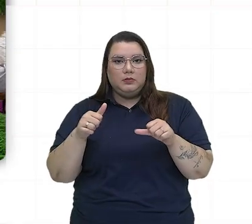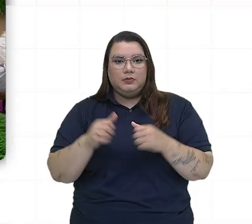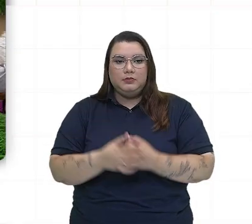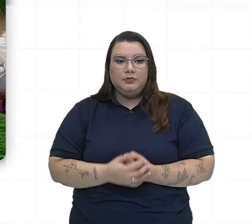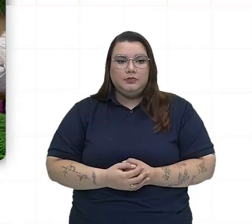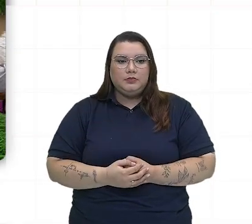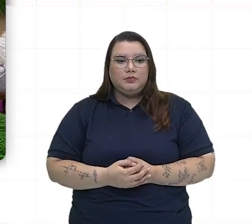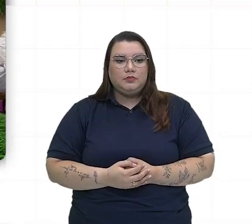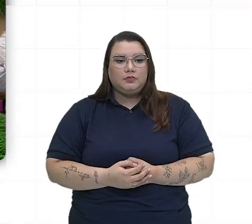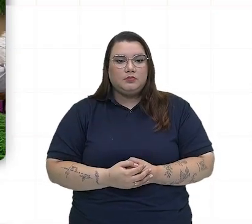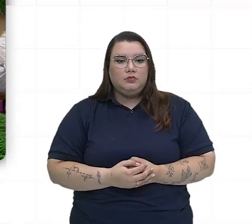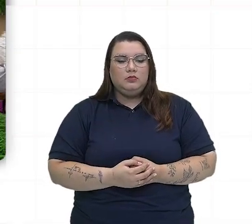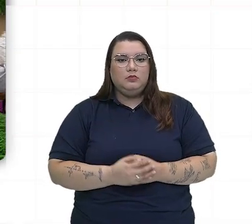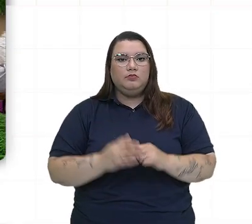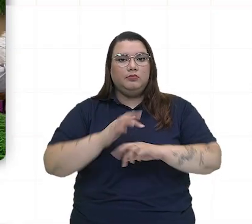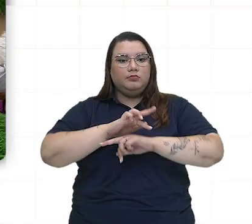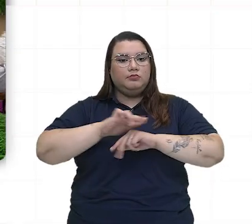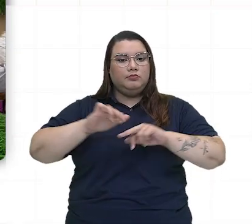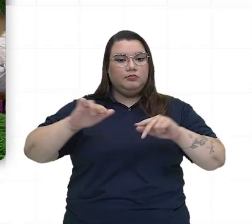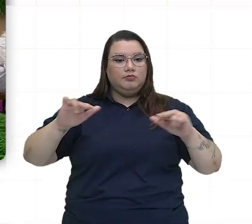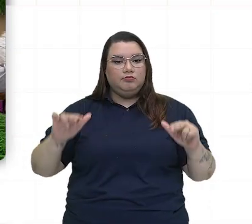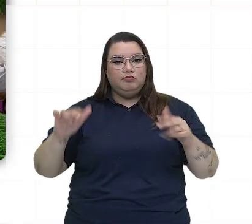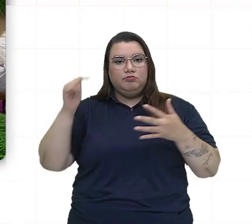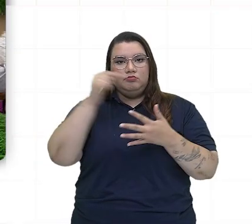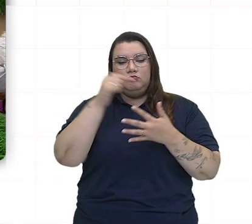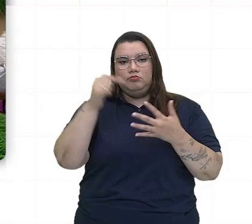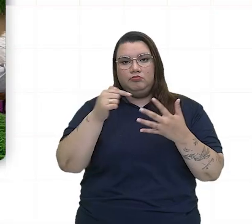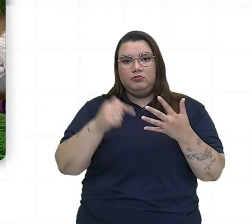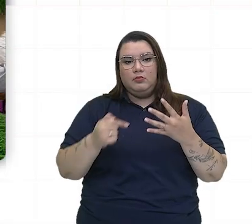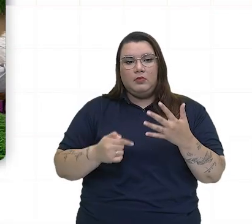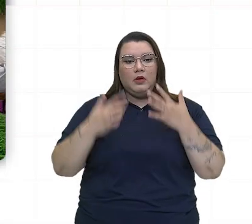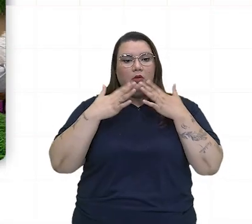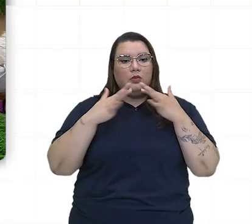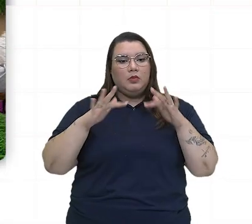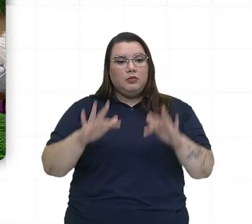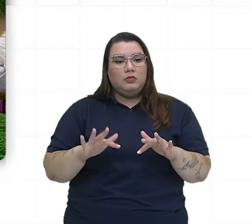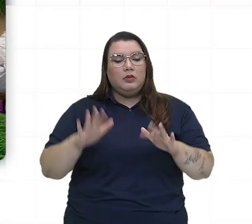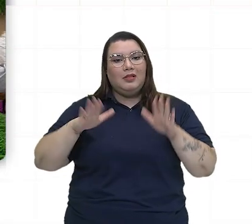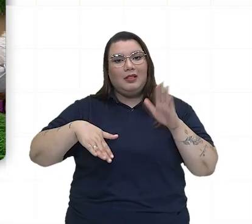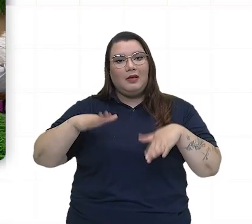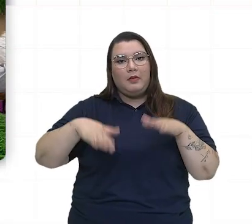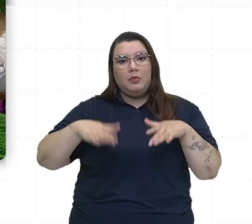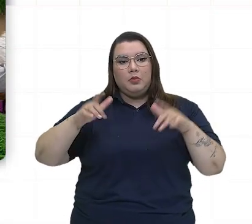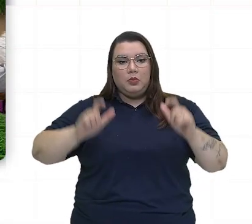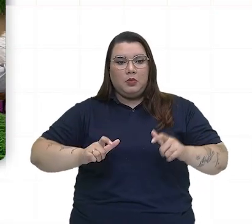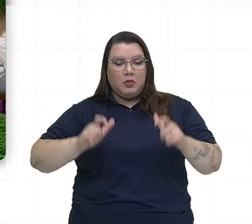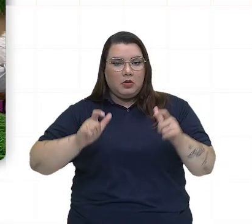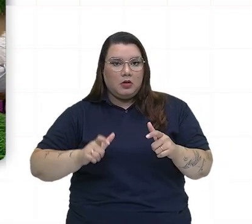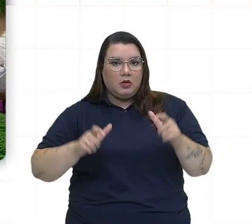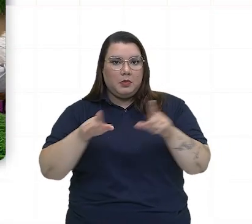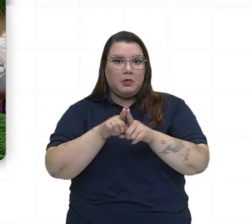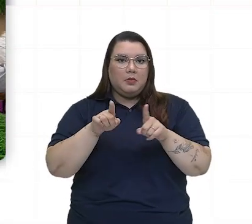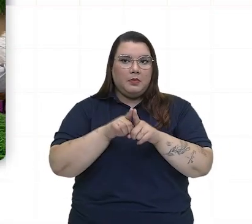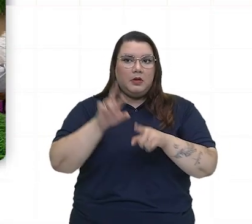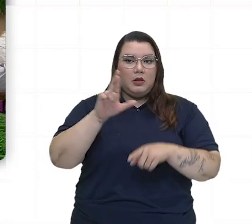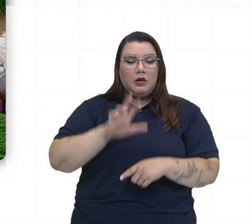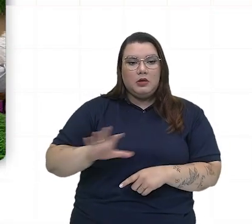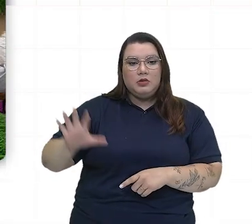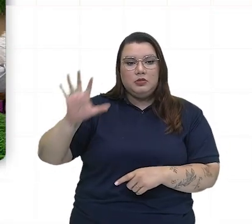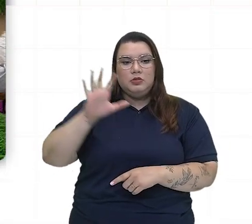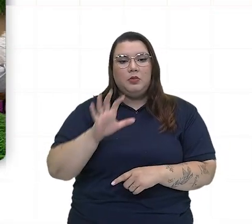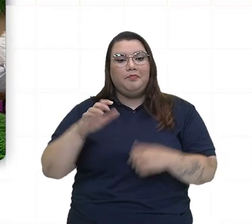ser modificado. Então, diferentes condições naturais, dependendo do local, dependendo da